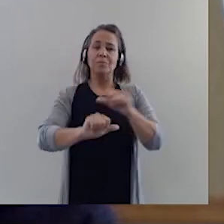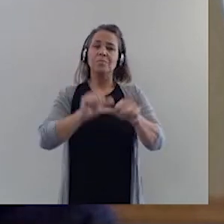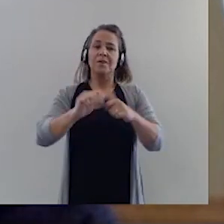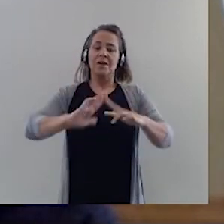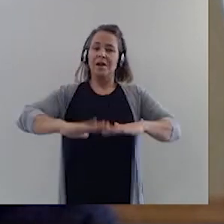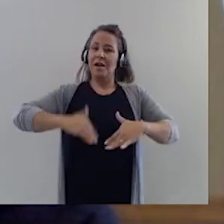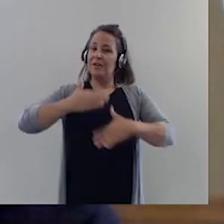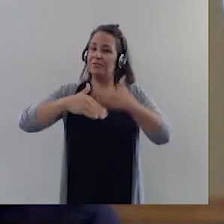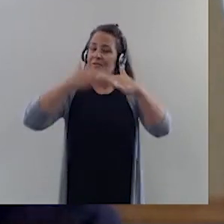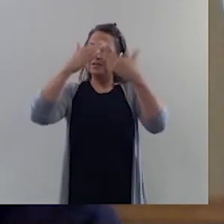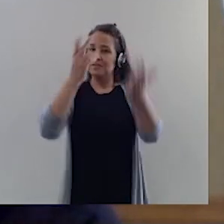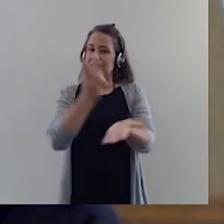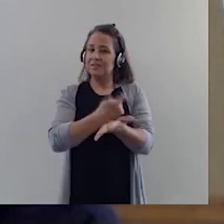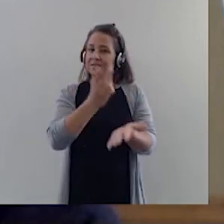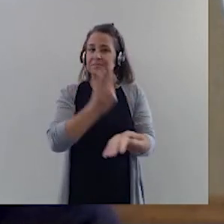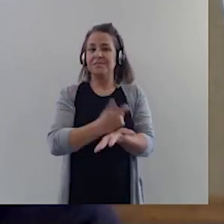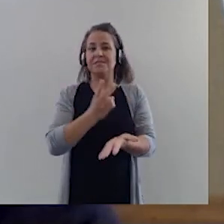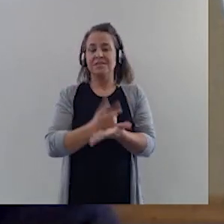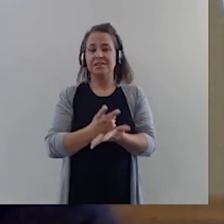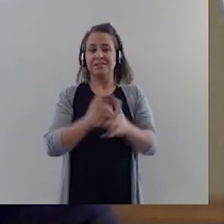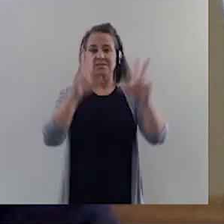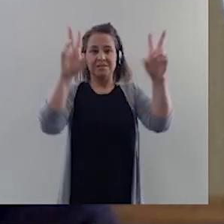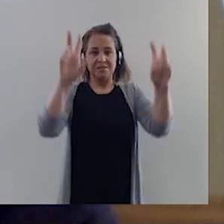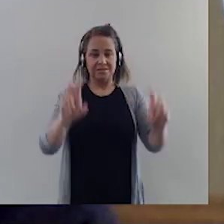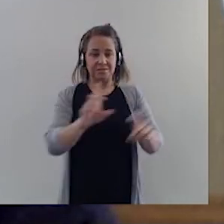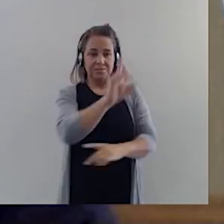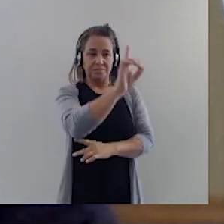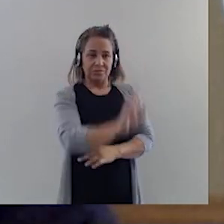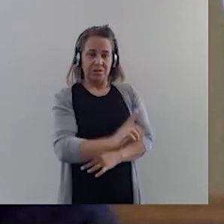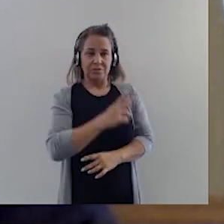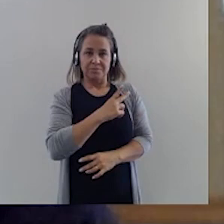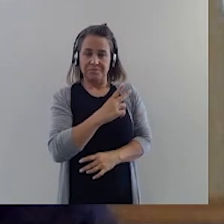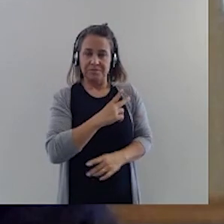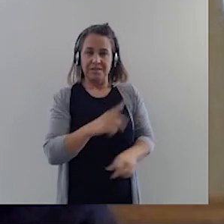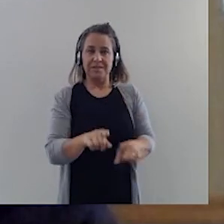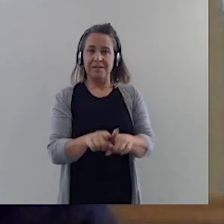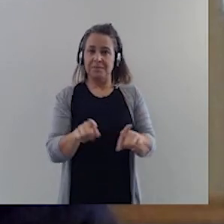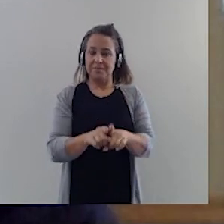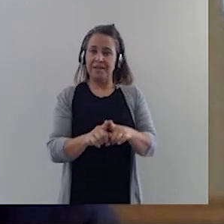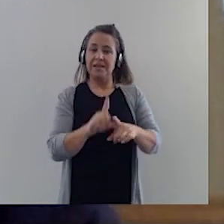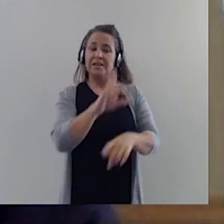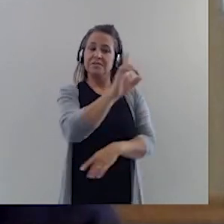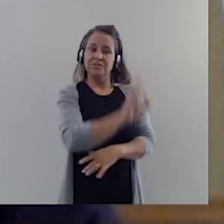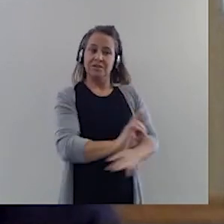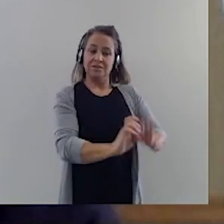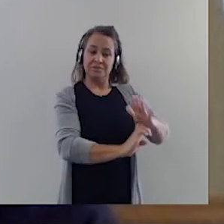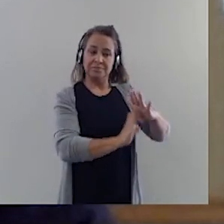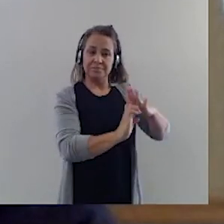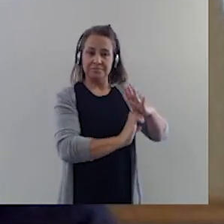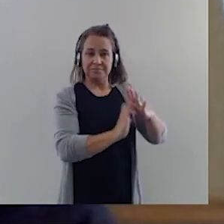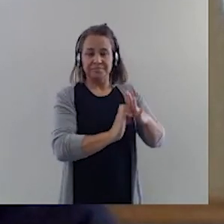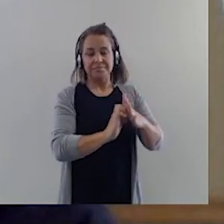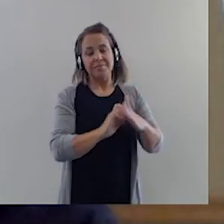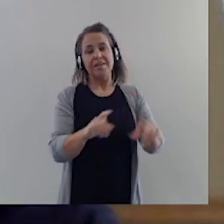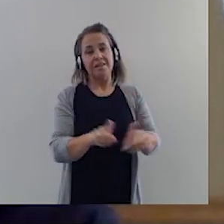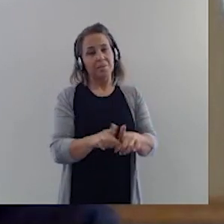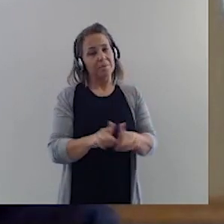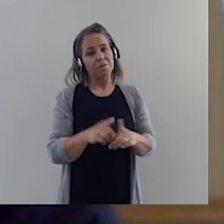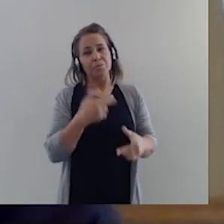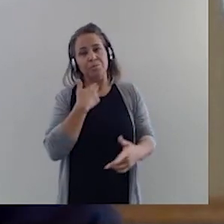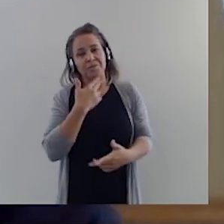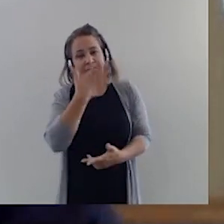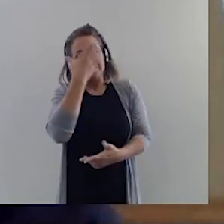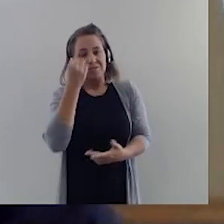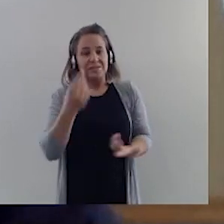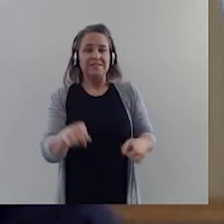e a estabilidade das questões de direito privado, das questões de direito empresarial, e eu não poderia destacar de forma